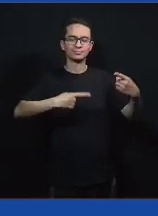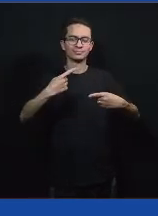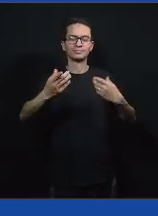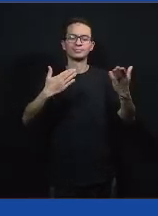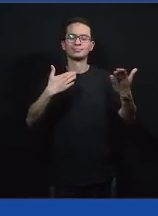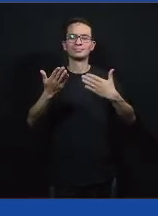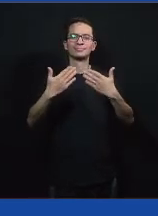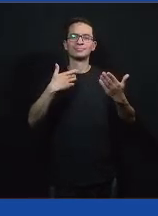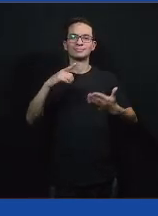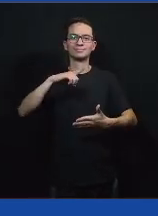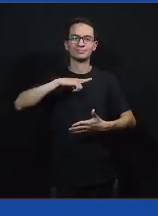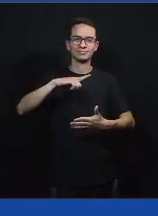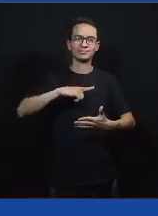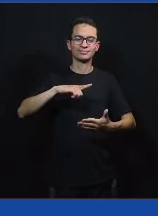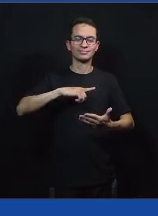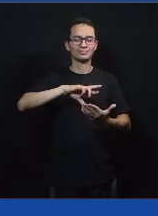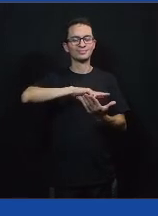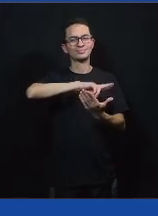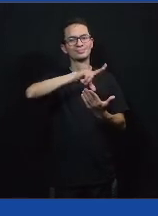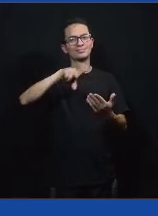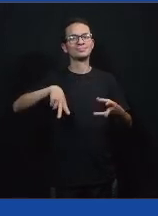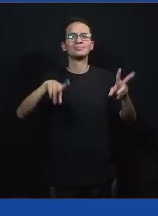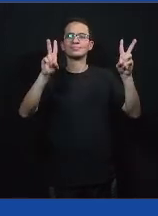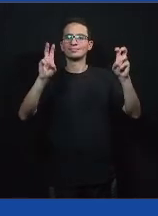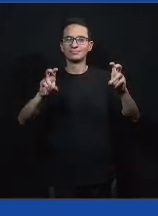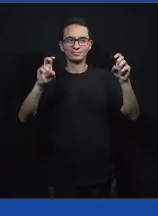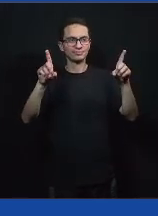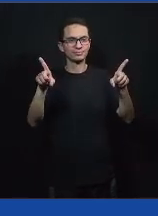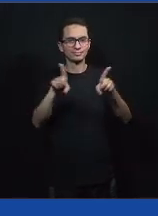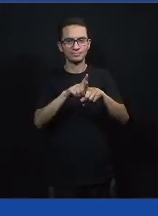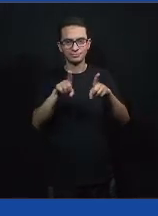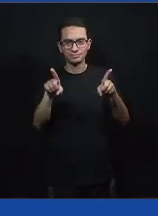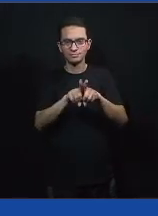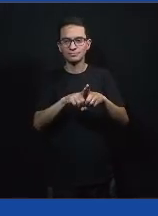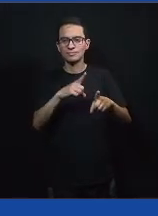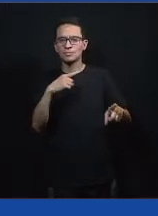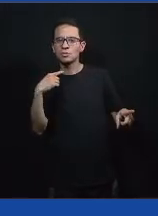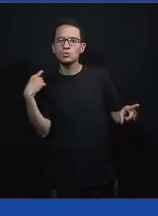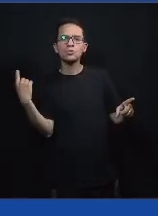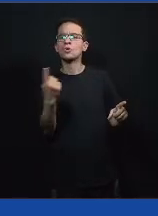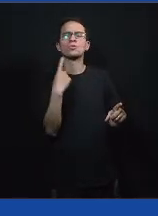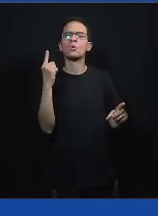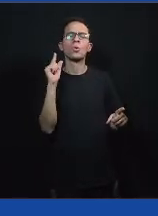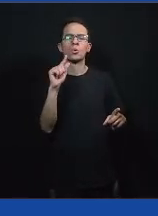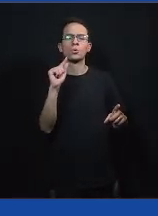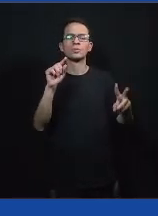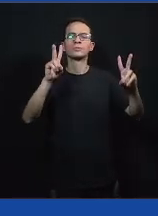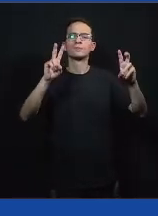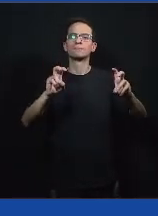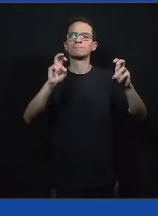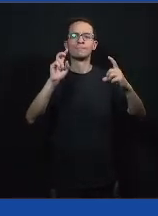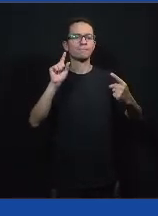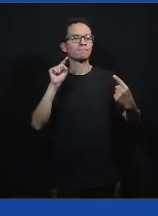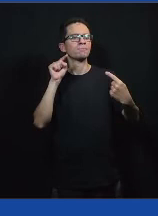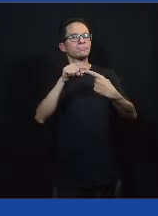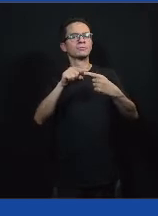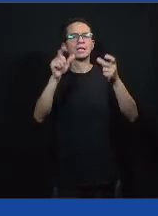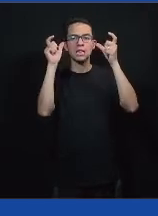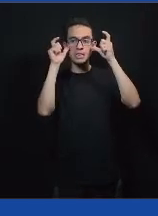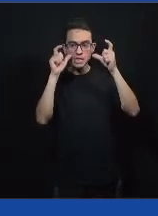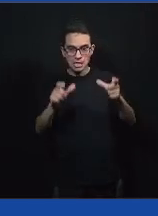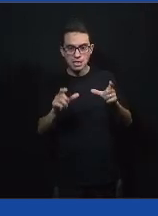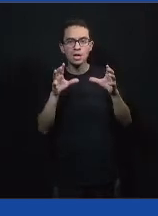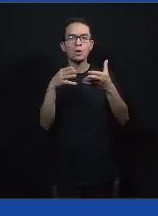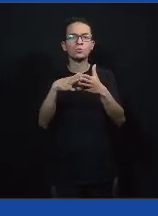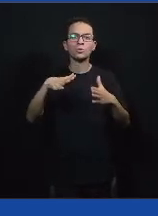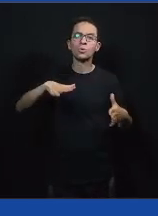e pensar sobre diferente sistema e esse sistema principalmente que a gente se debateu era um temas de interesse dos próprios jovens que